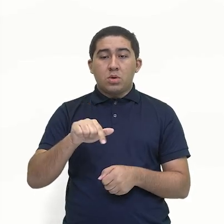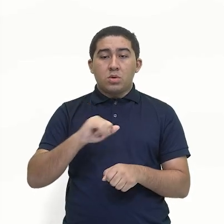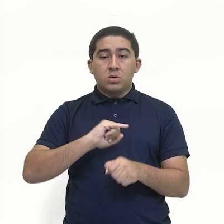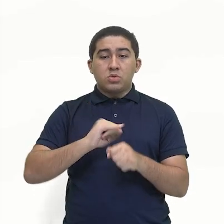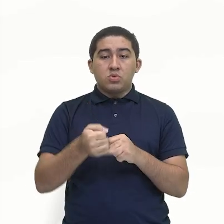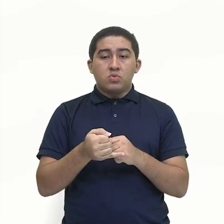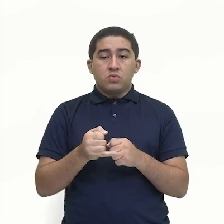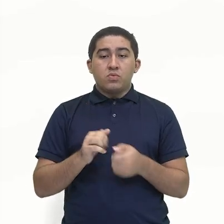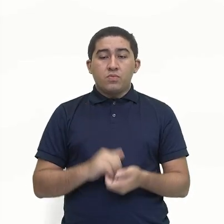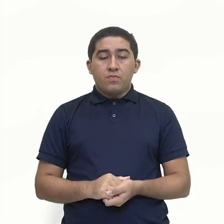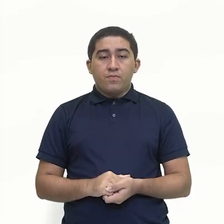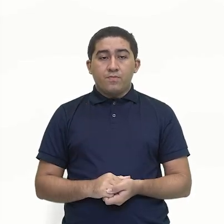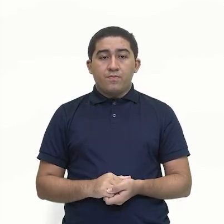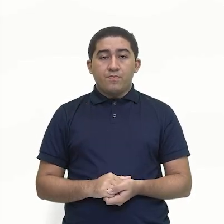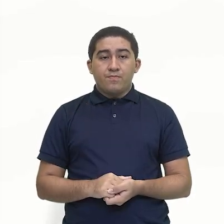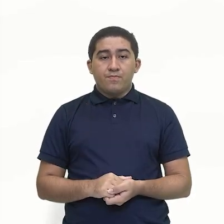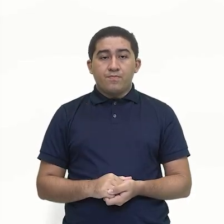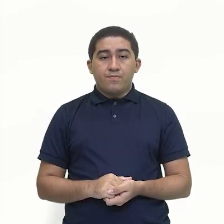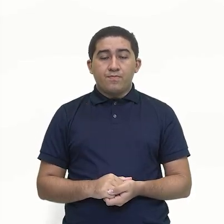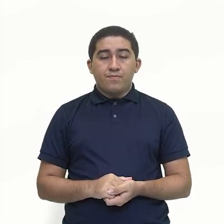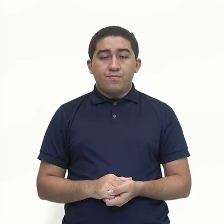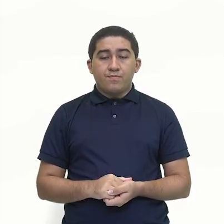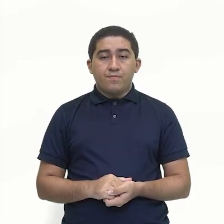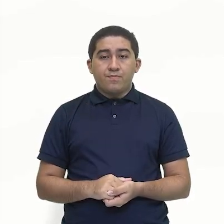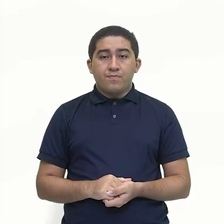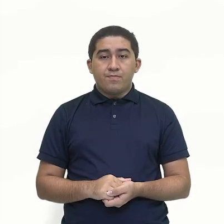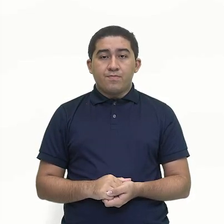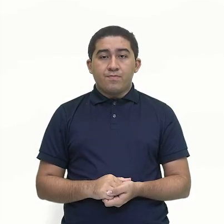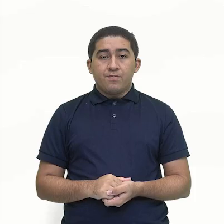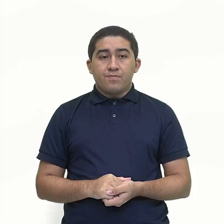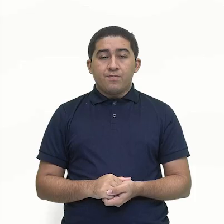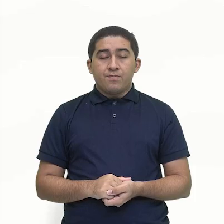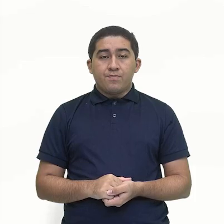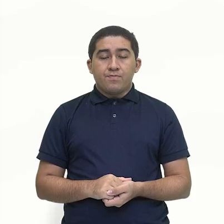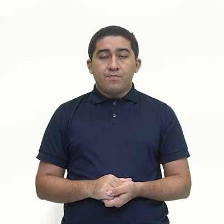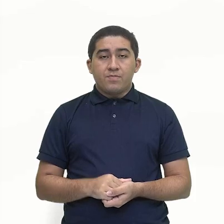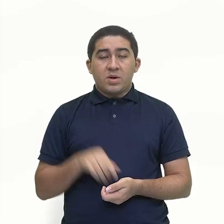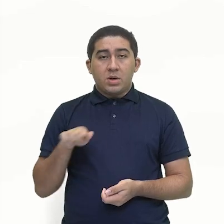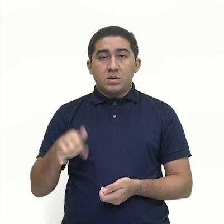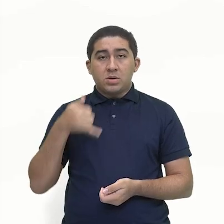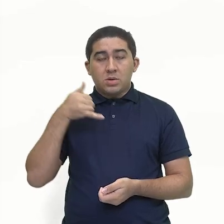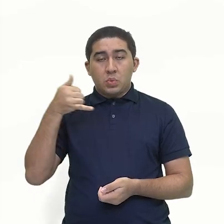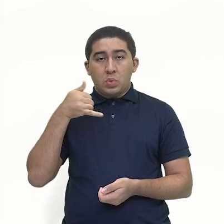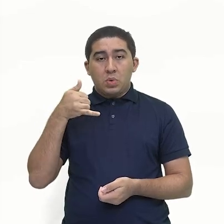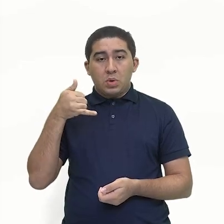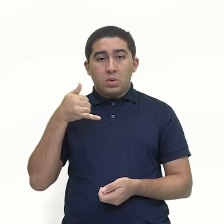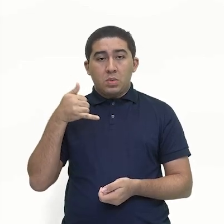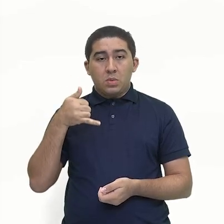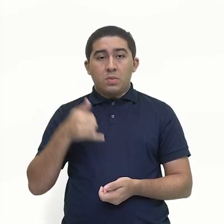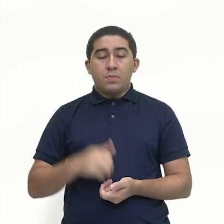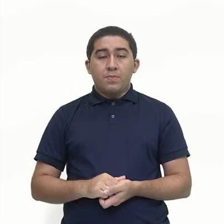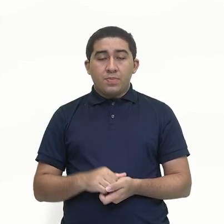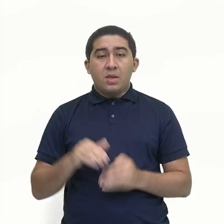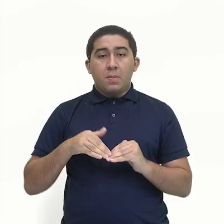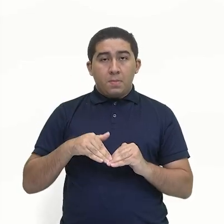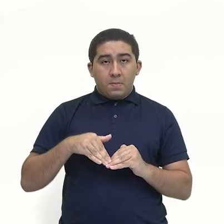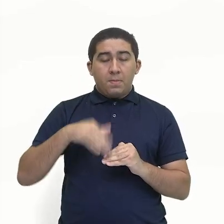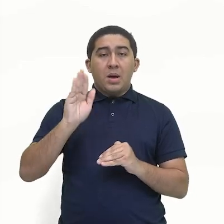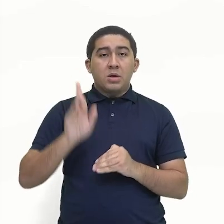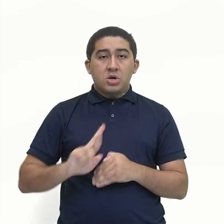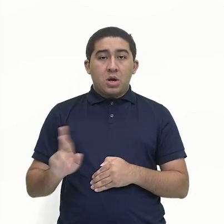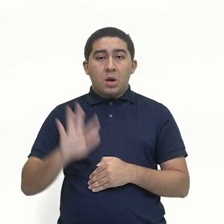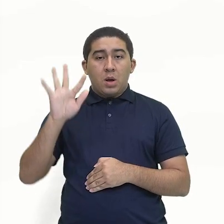longos. This phone is more expensive than other one. Este fone, esse telefone é